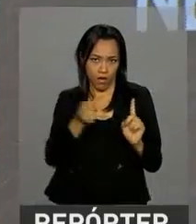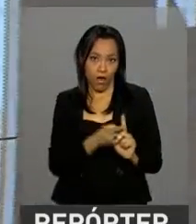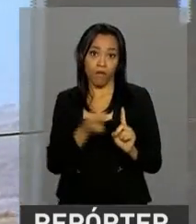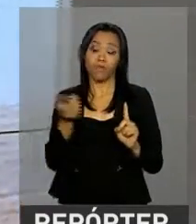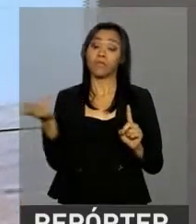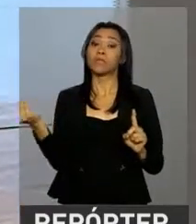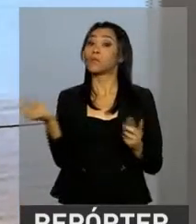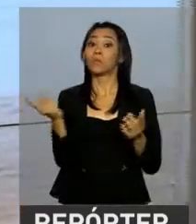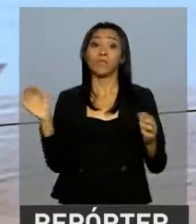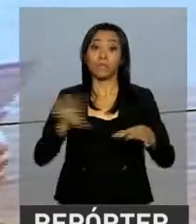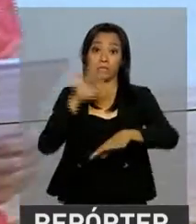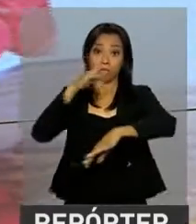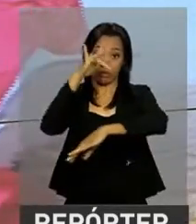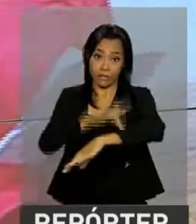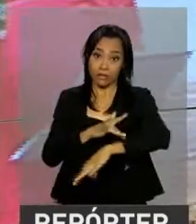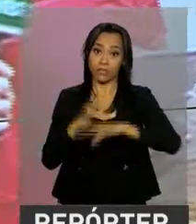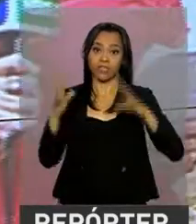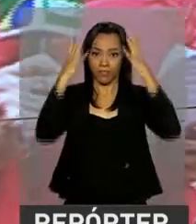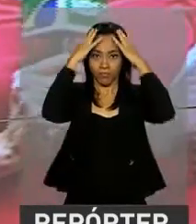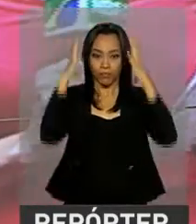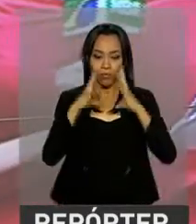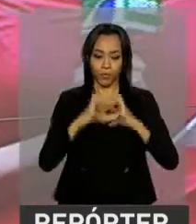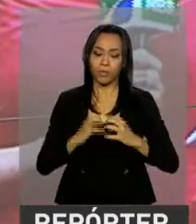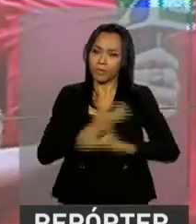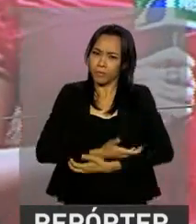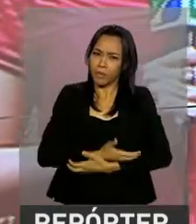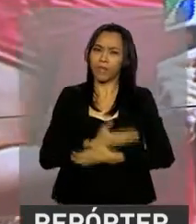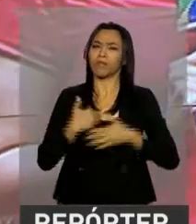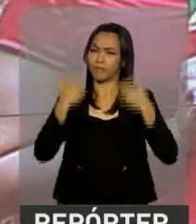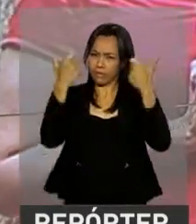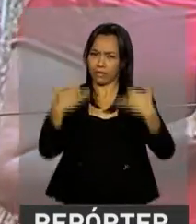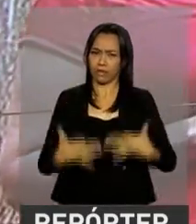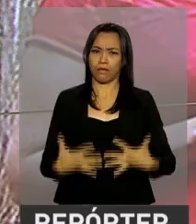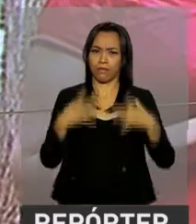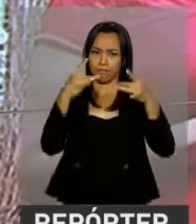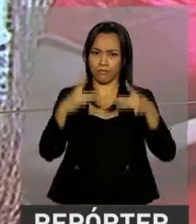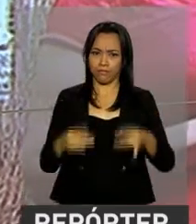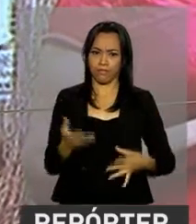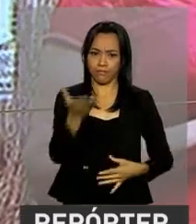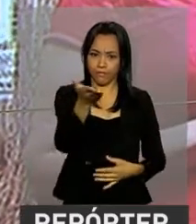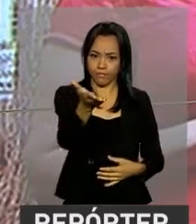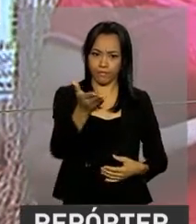acompanhou o anúncio e traz os detalhes pra gente ao vivo oi beatriz